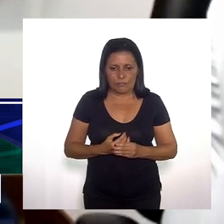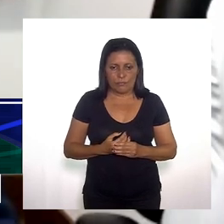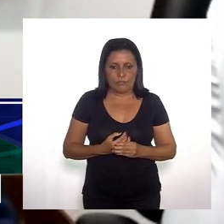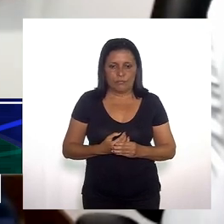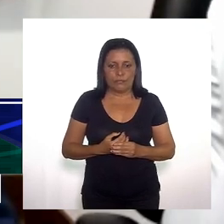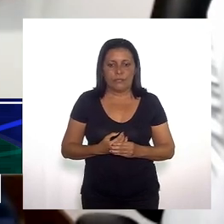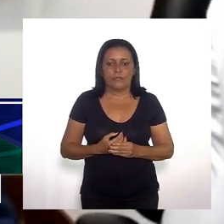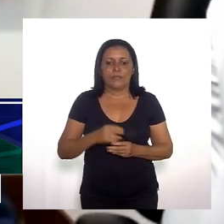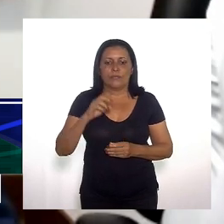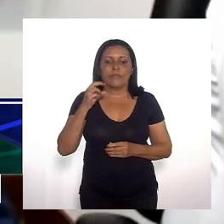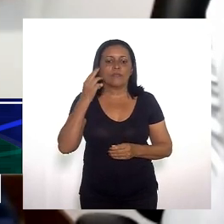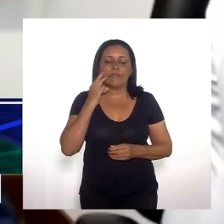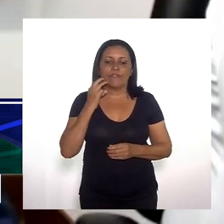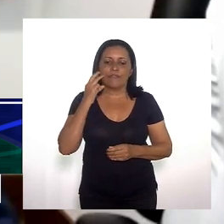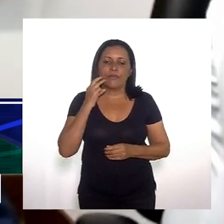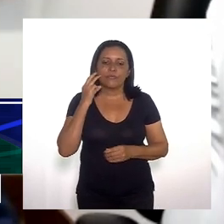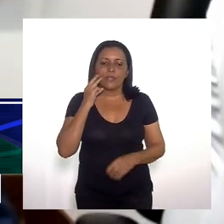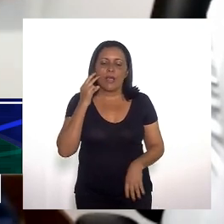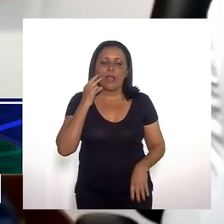Deputado Valdec Carneiro.